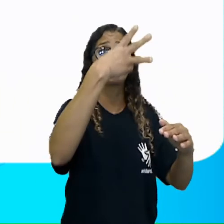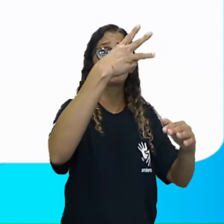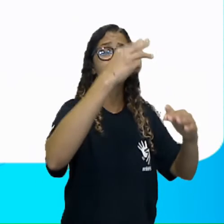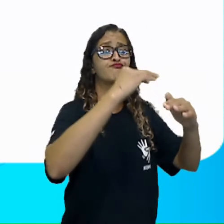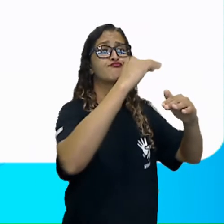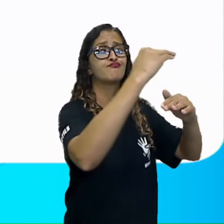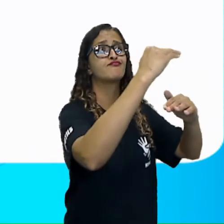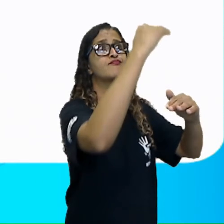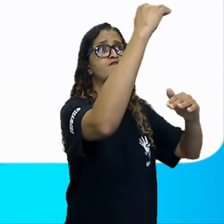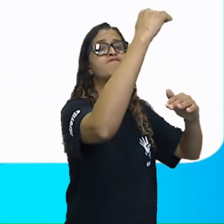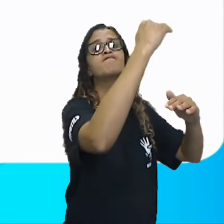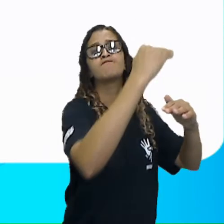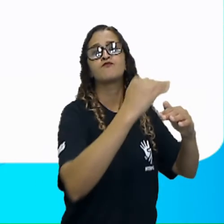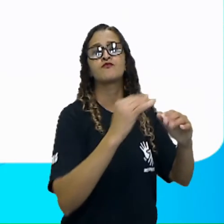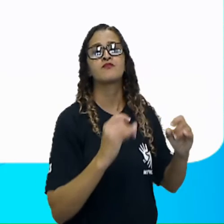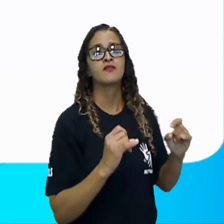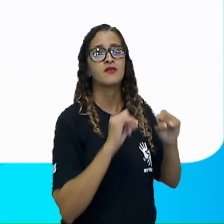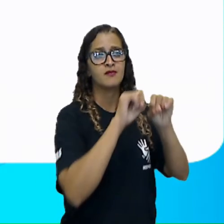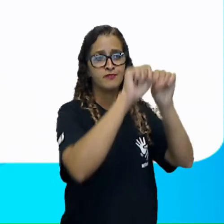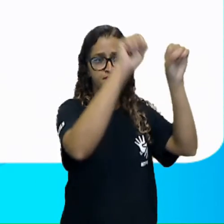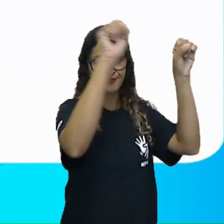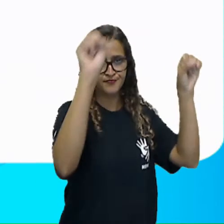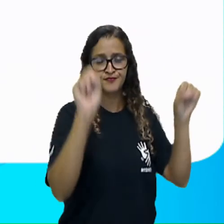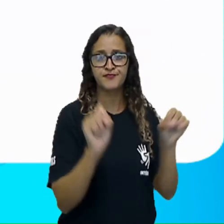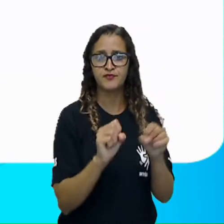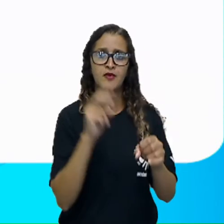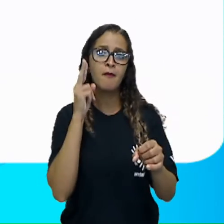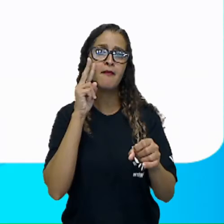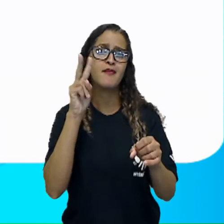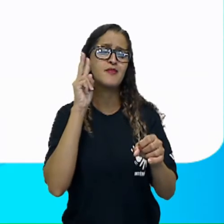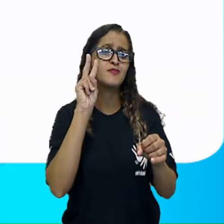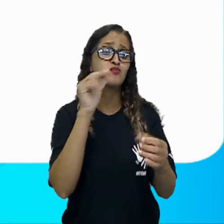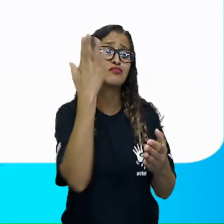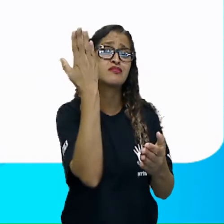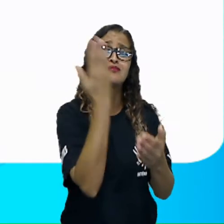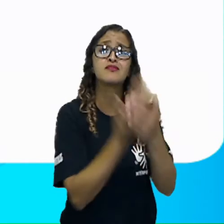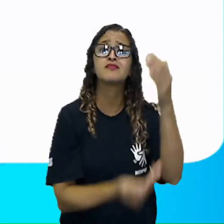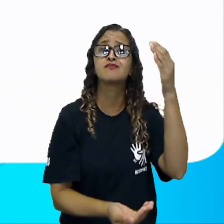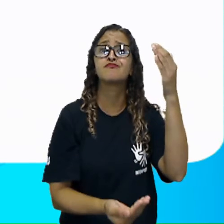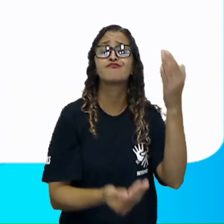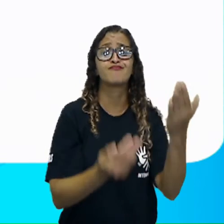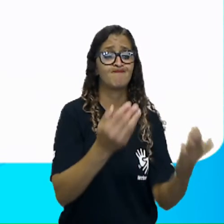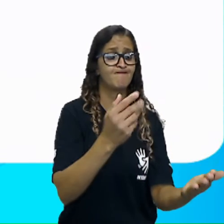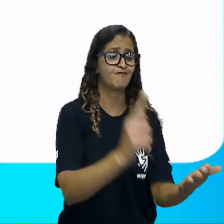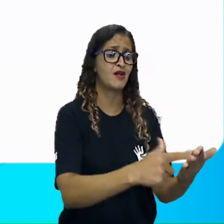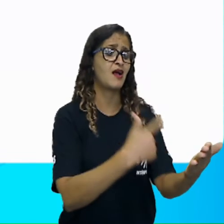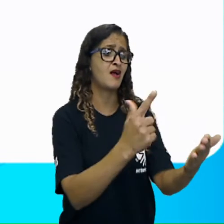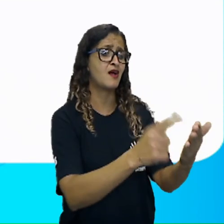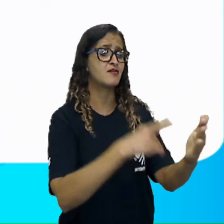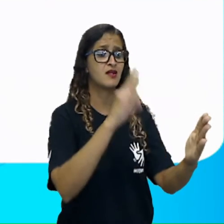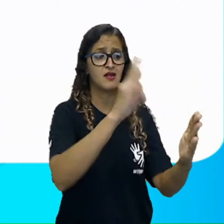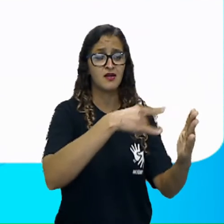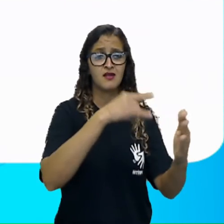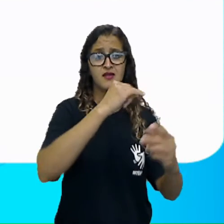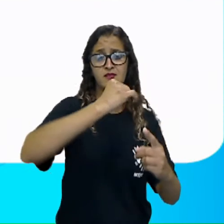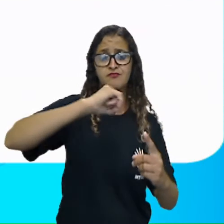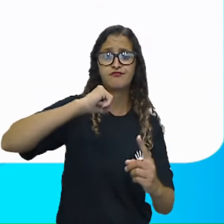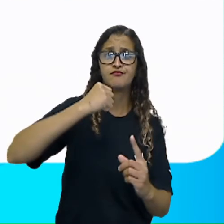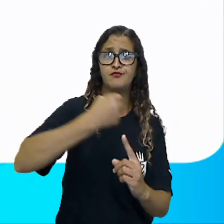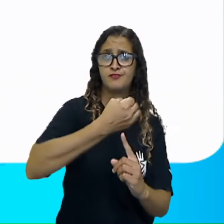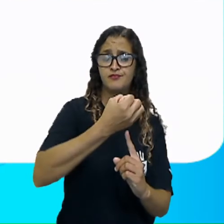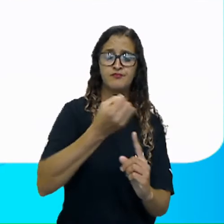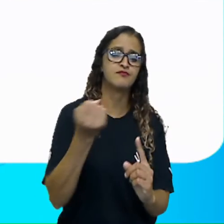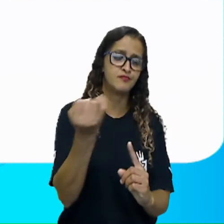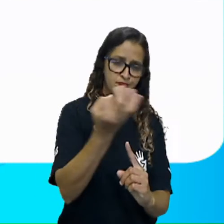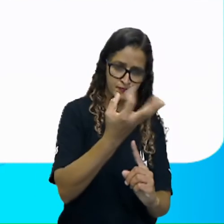andares. Além da estrutura histórica, a grande perda ficou por conta de livros, documentos e obras raras.